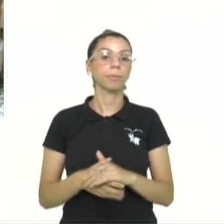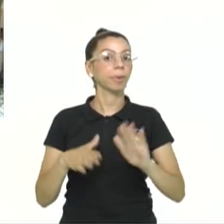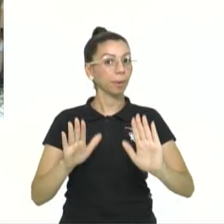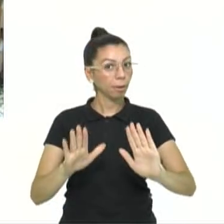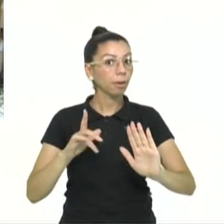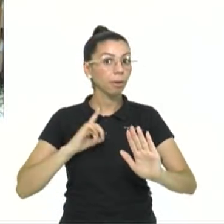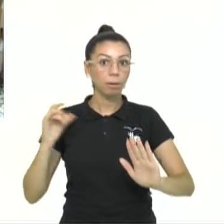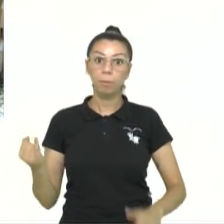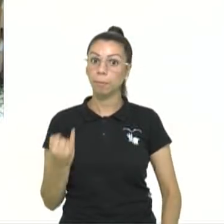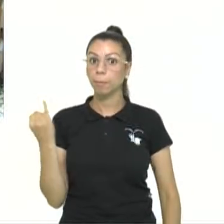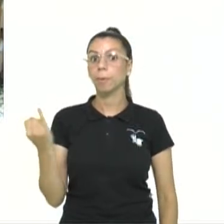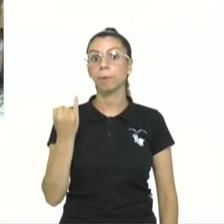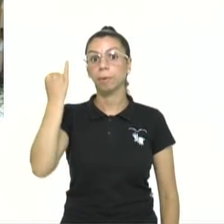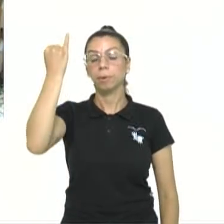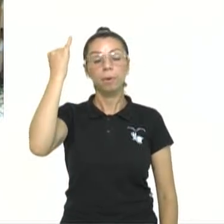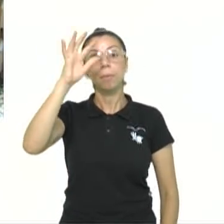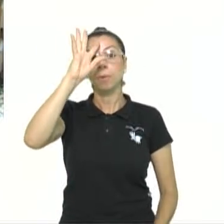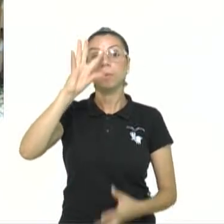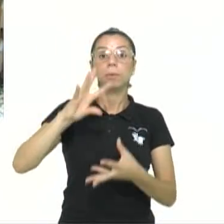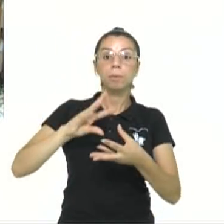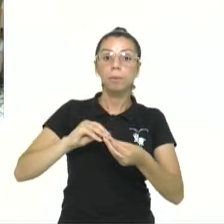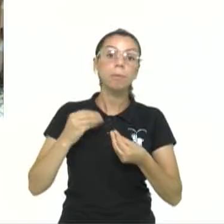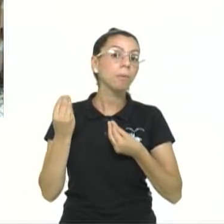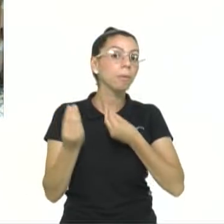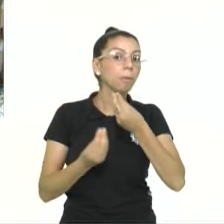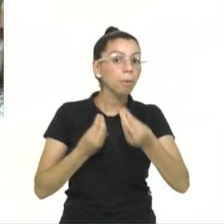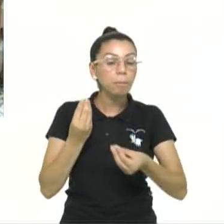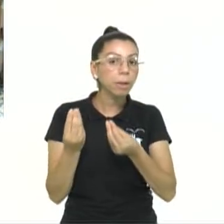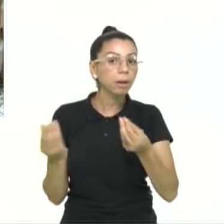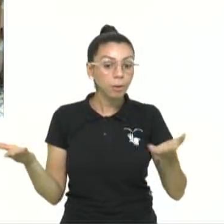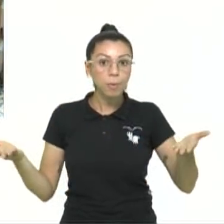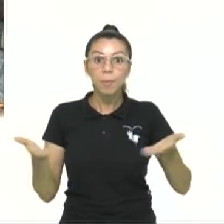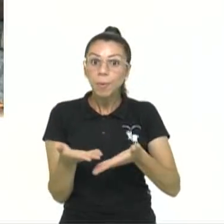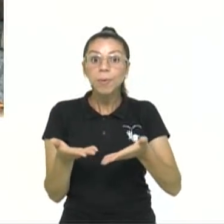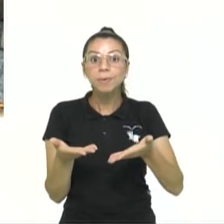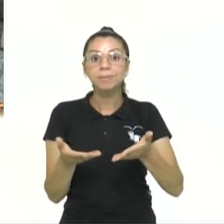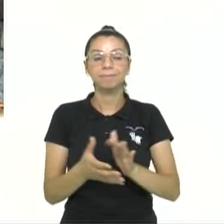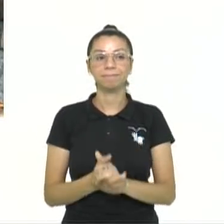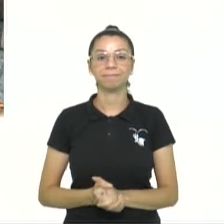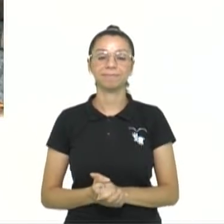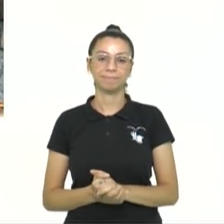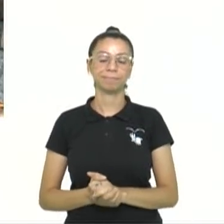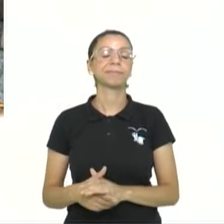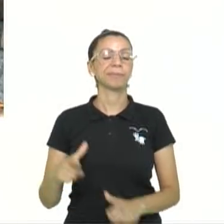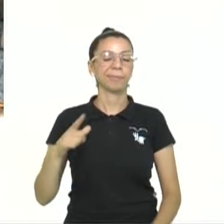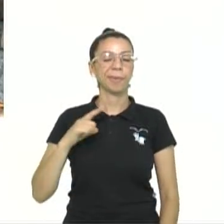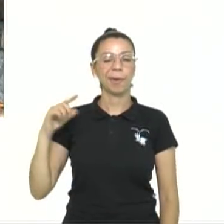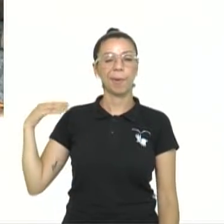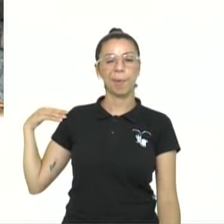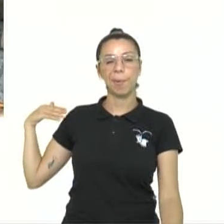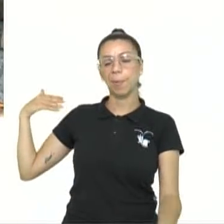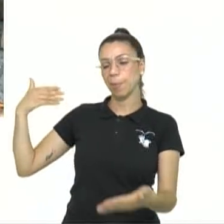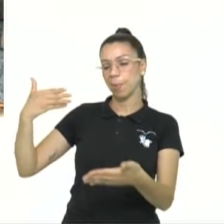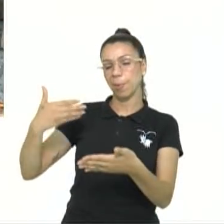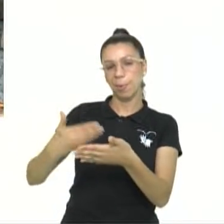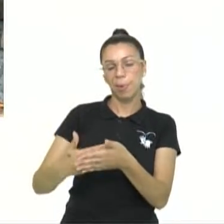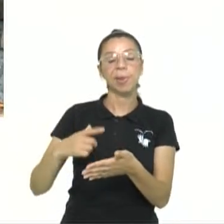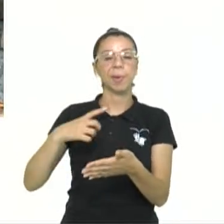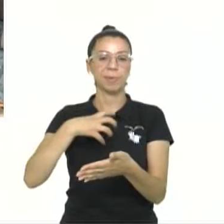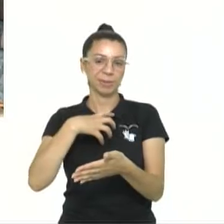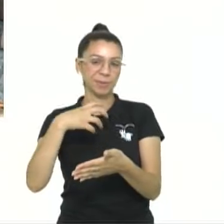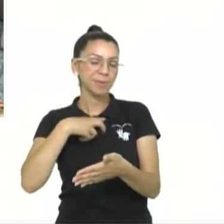Vejam quanto isso é importante para a gente entender como se chegou no que nós temos hoje. Tem uma história, tem uma maneira como